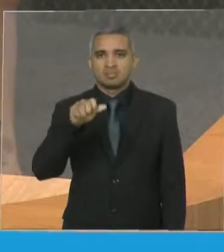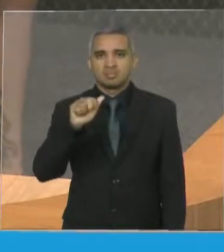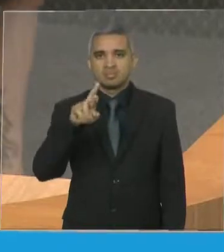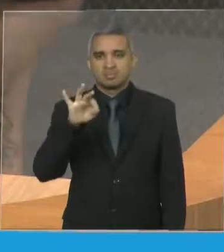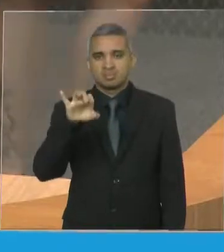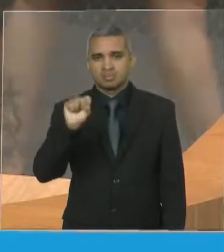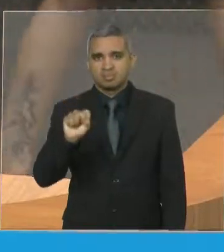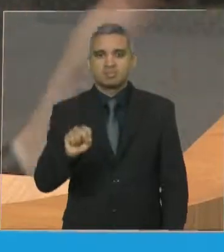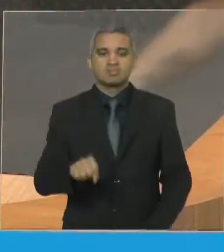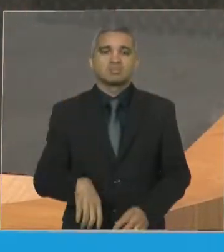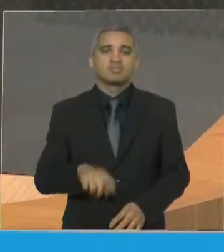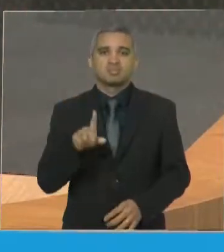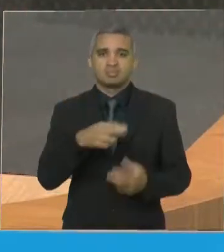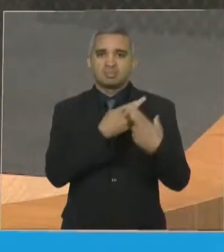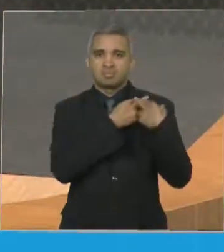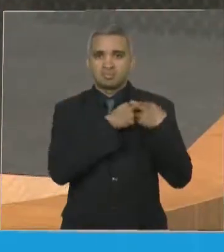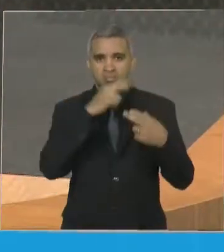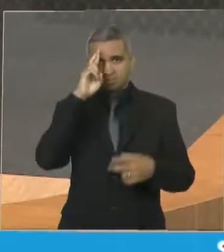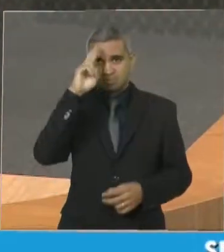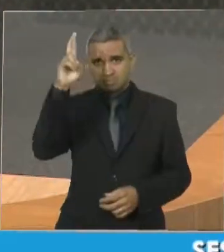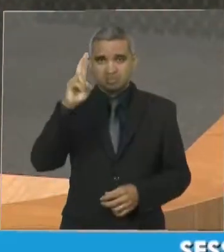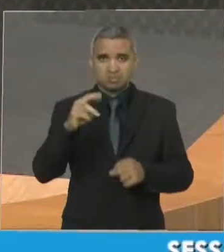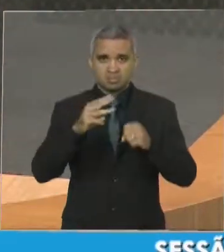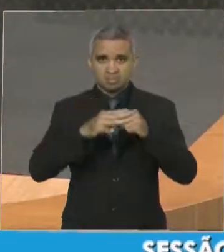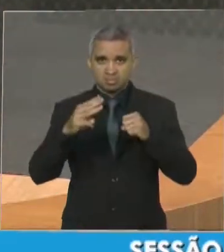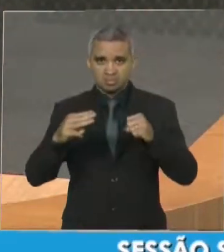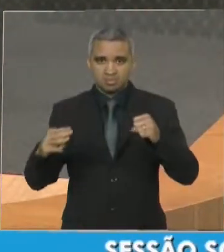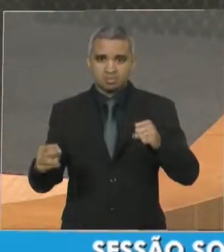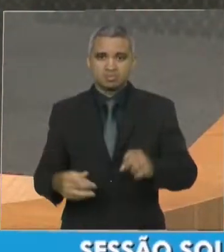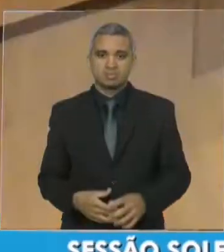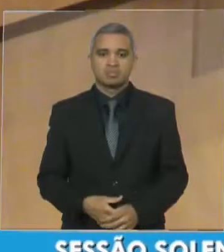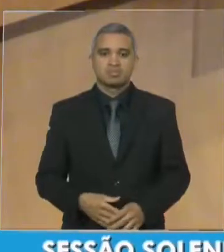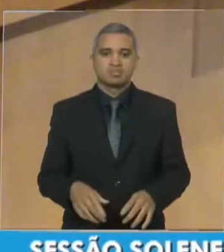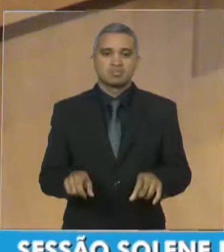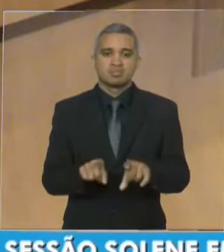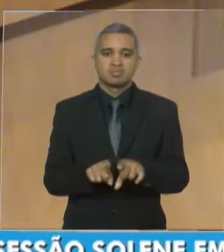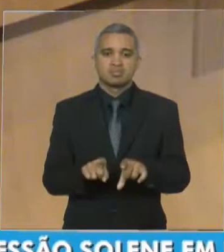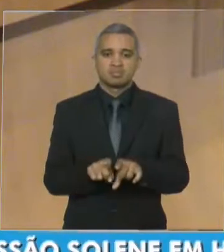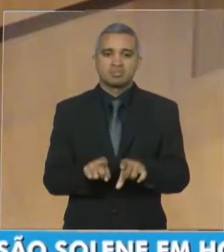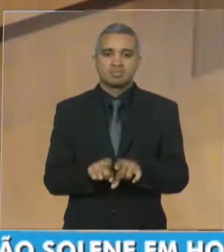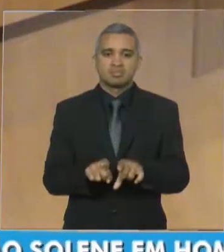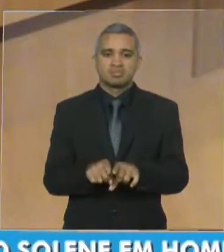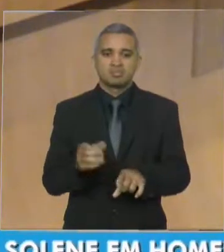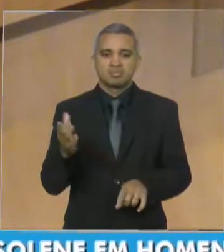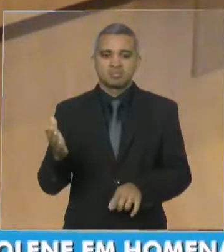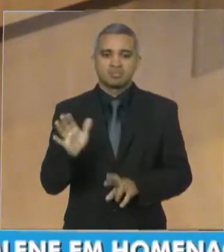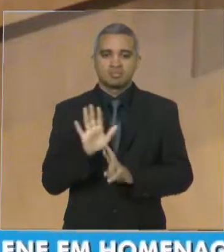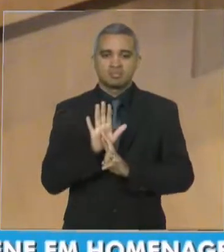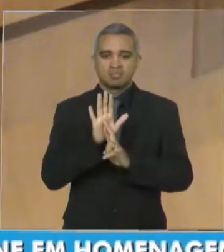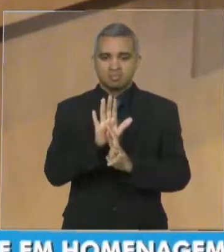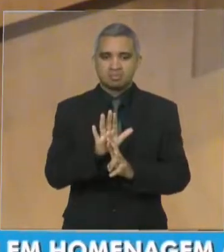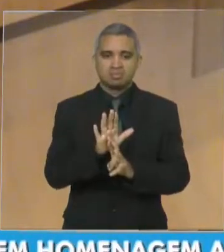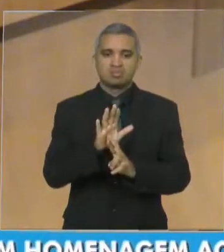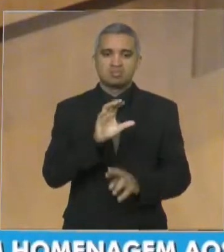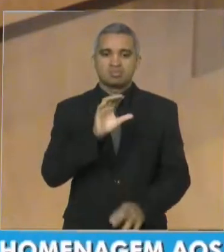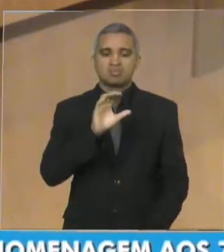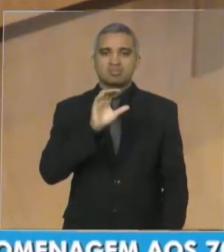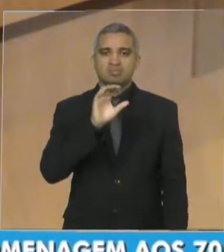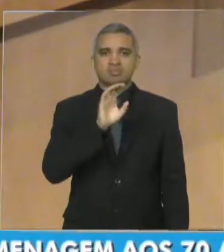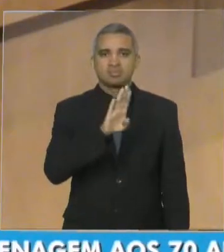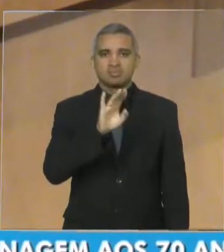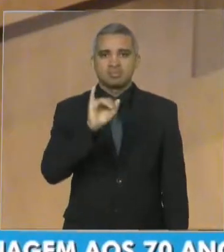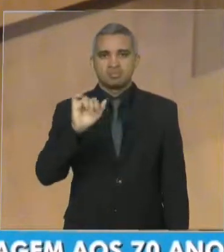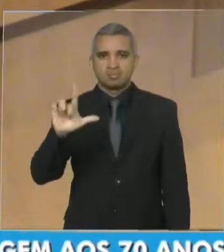Diogo Moraes, representando 24 BC Infantaria de Selva. E o nobre amigo e